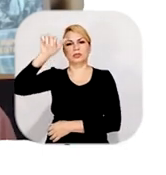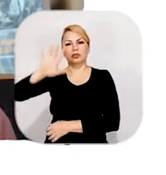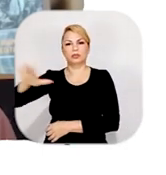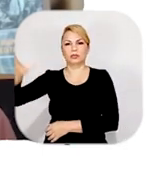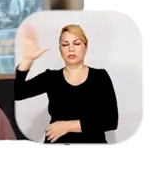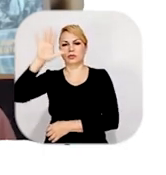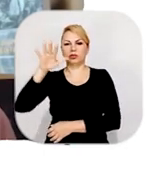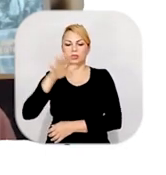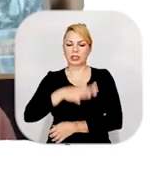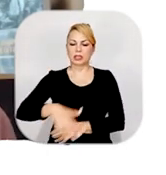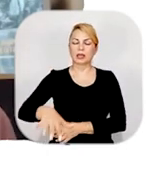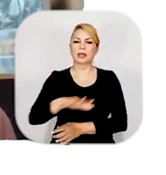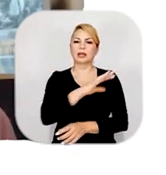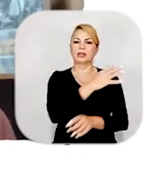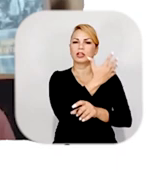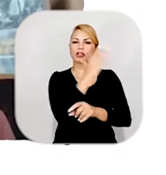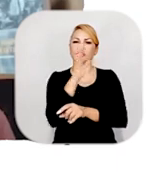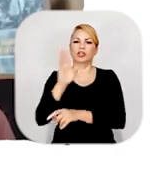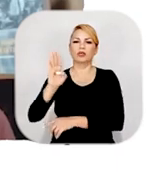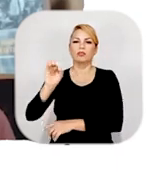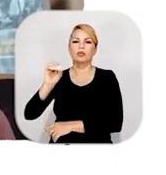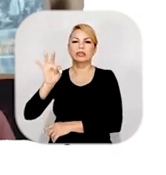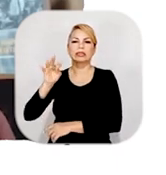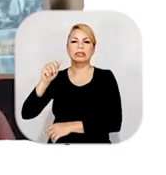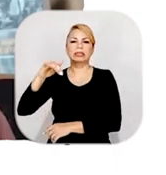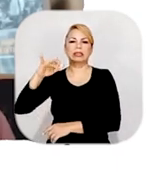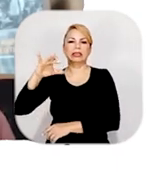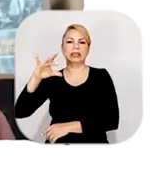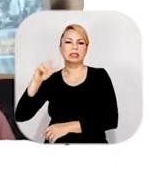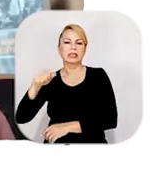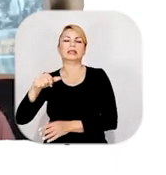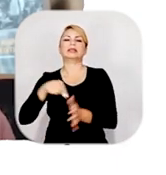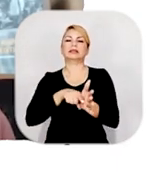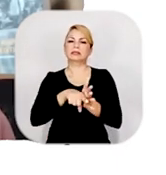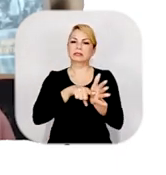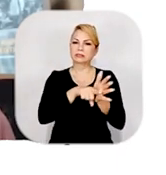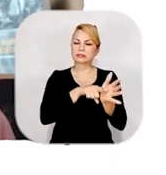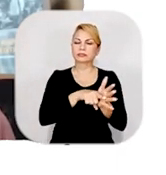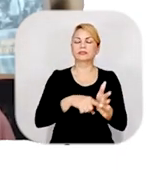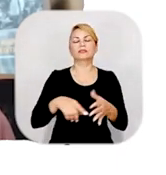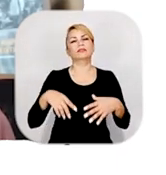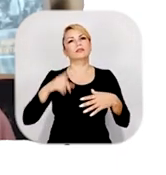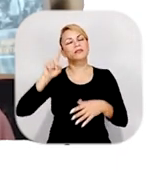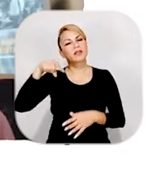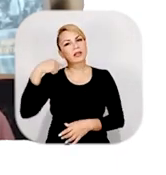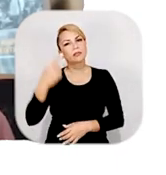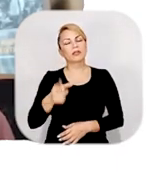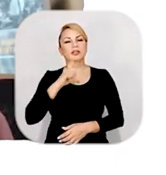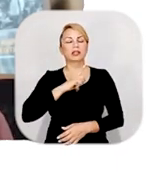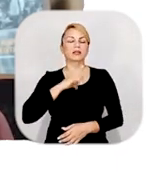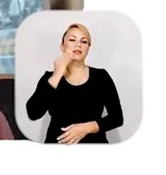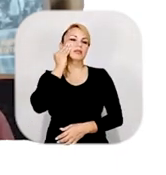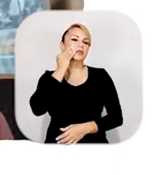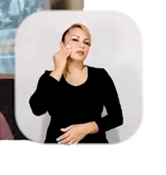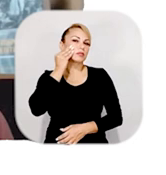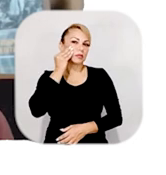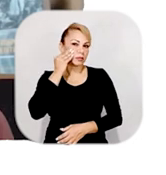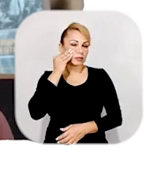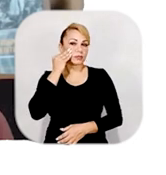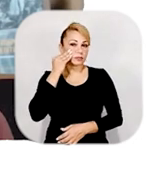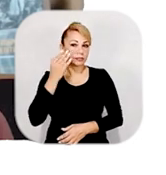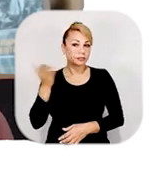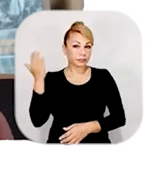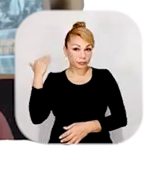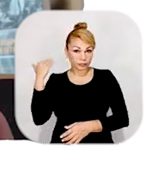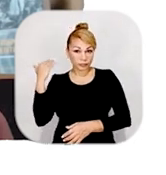depois disso, ele teve essa experiência, né, de fazer essa pesquisa, e quando ele voltou, só que nessa época, quando